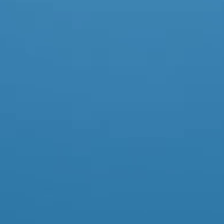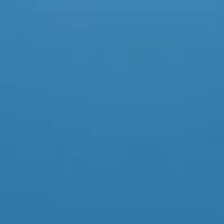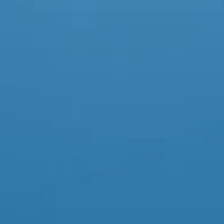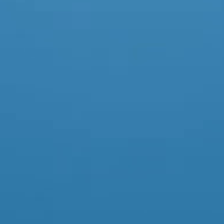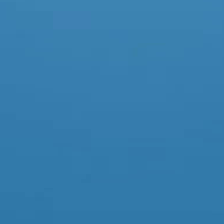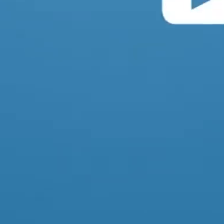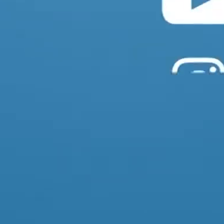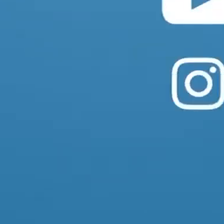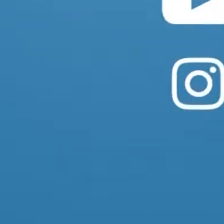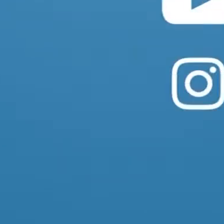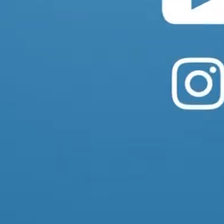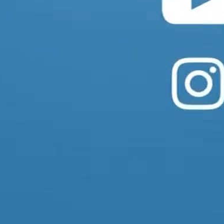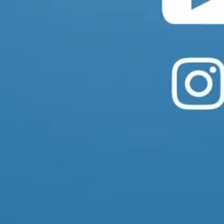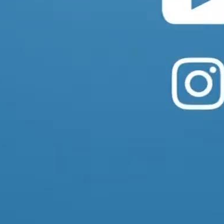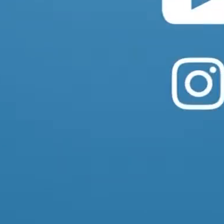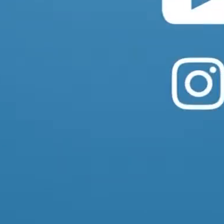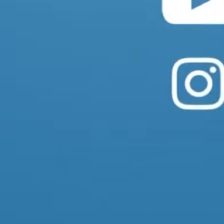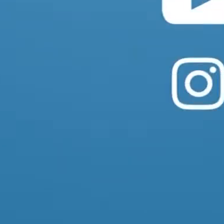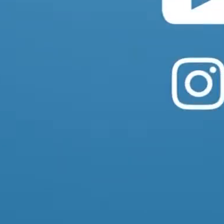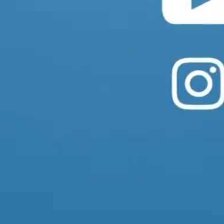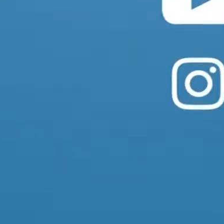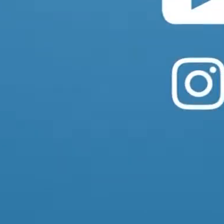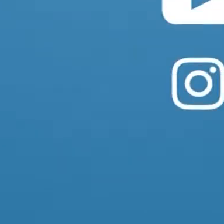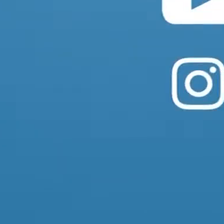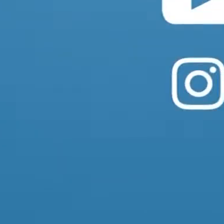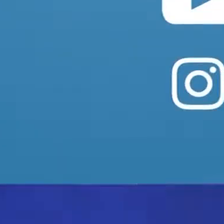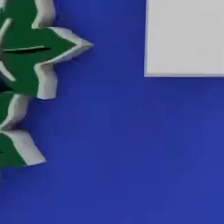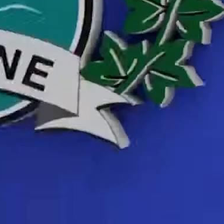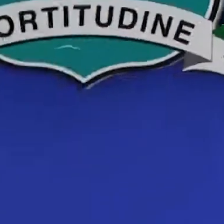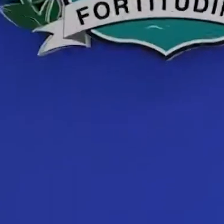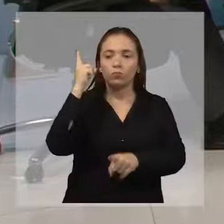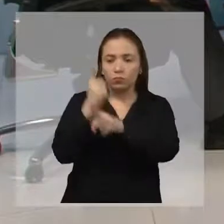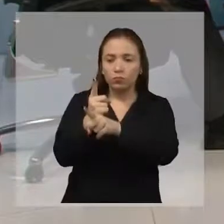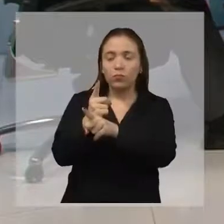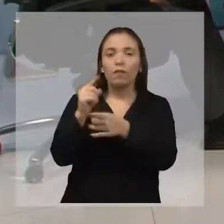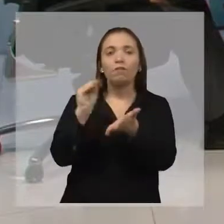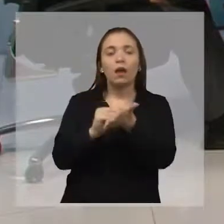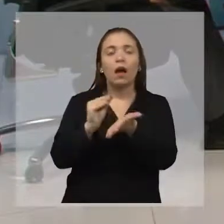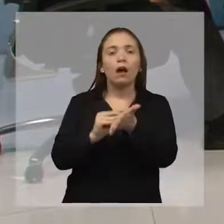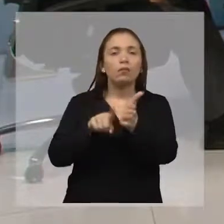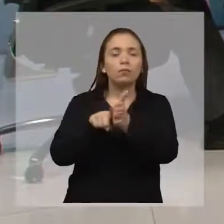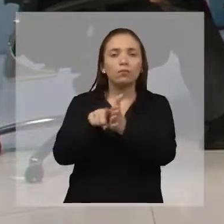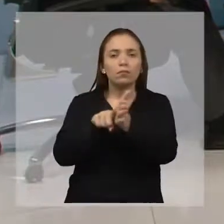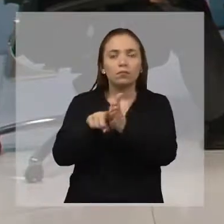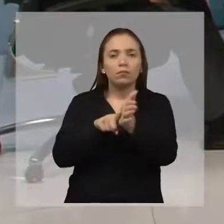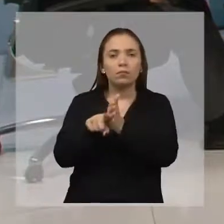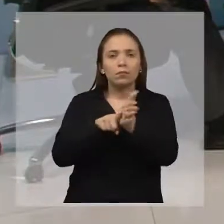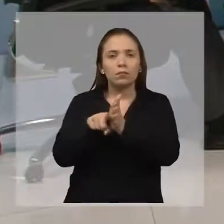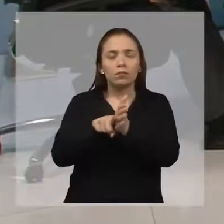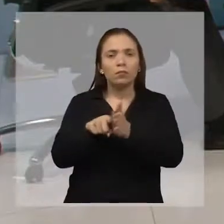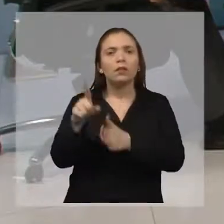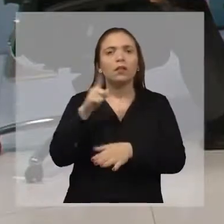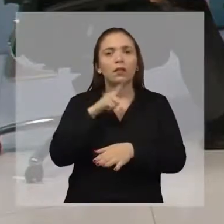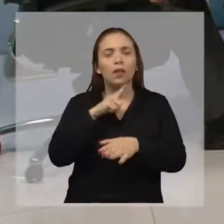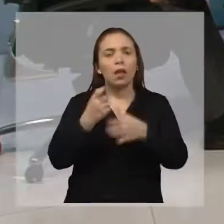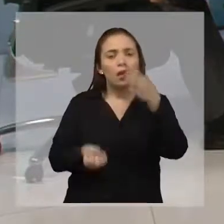comente, assista, participe. A casa é sua também. Câmara e você, juntos construindo uma Fortaleza melhor.